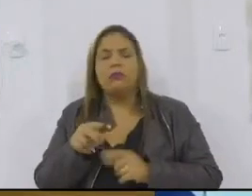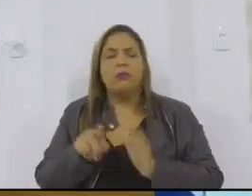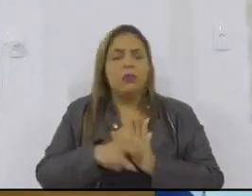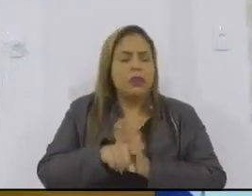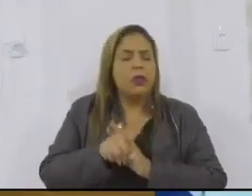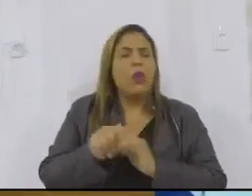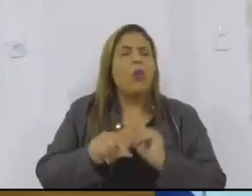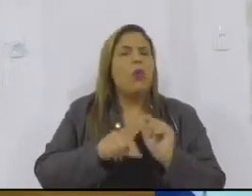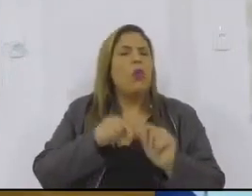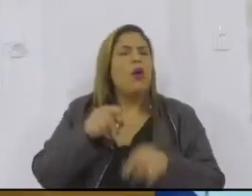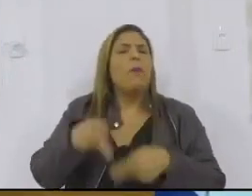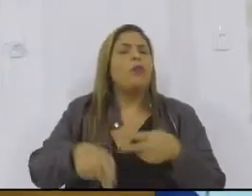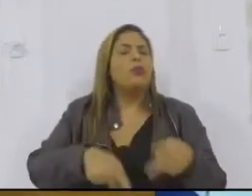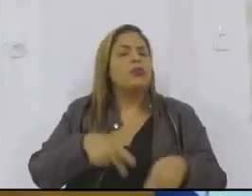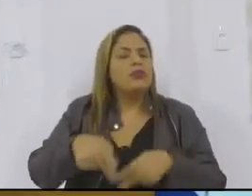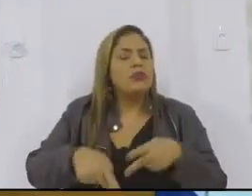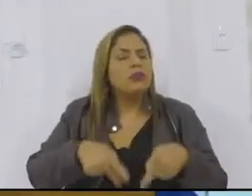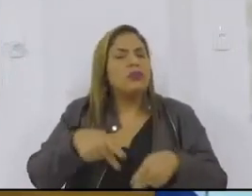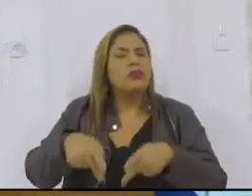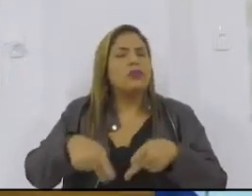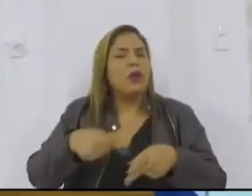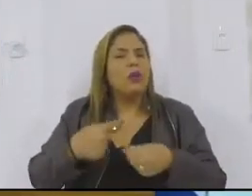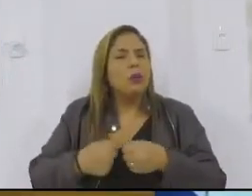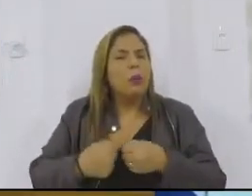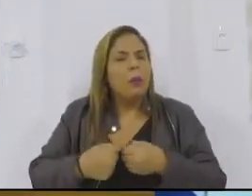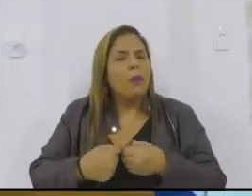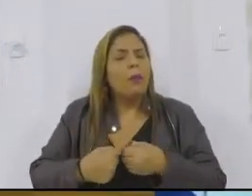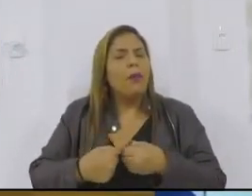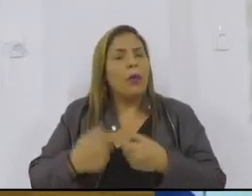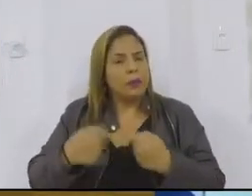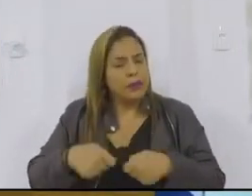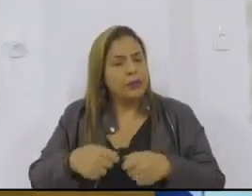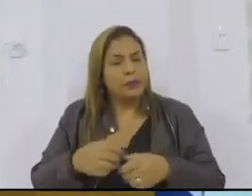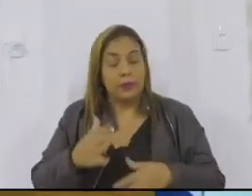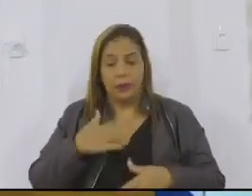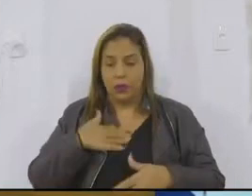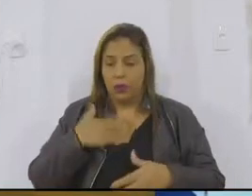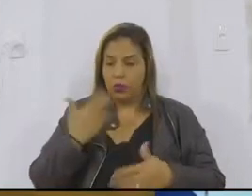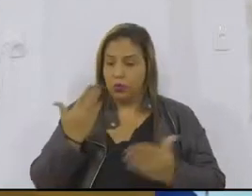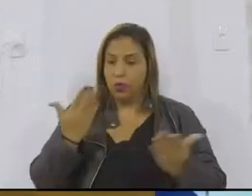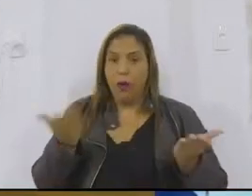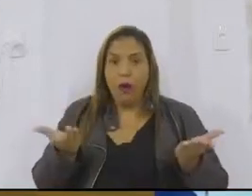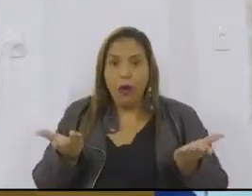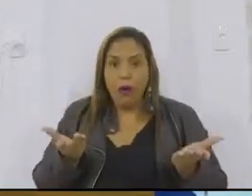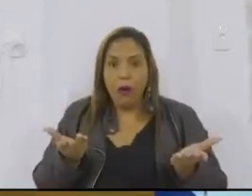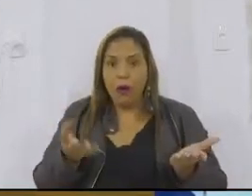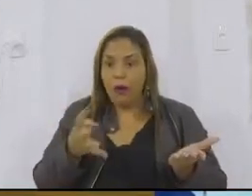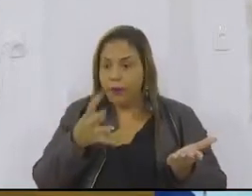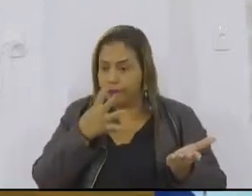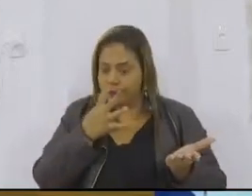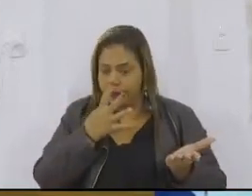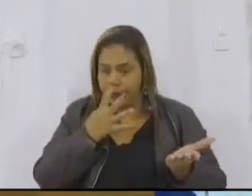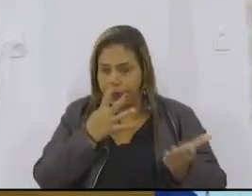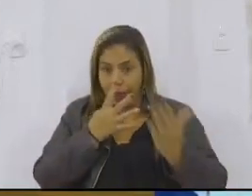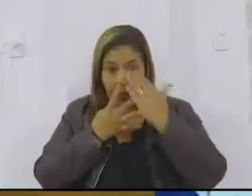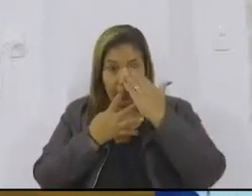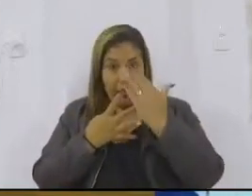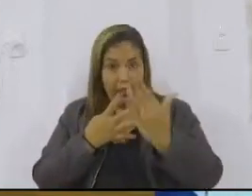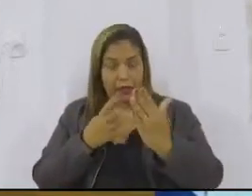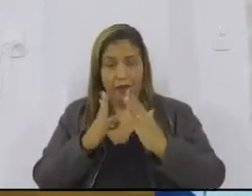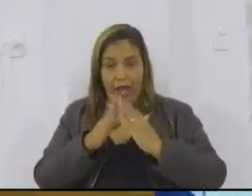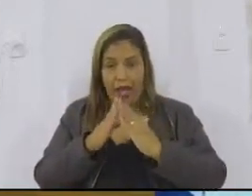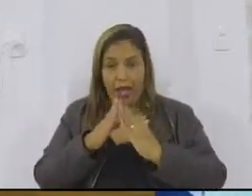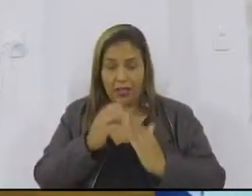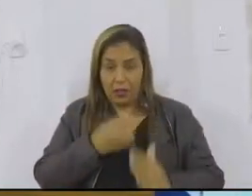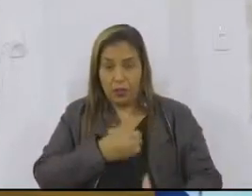aquela população, o que aqueles moradores daquela rua estão passando. E me assustei. Na frente da residência número